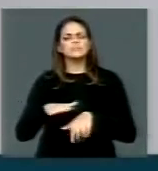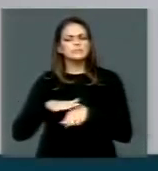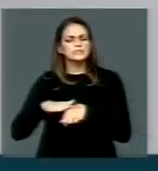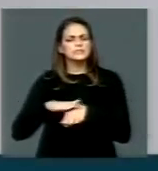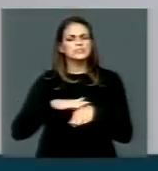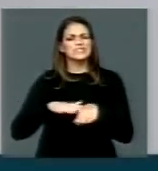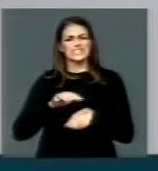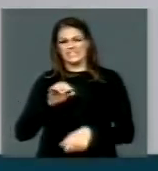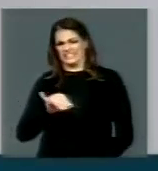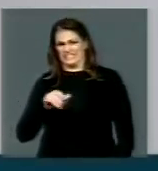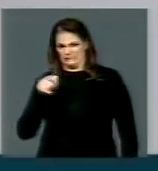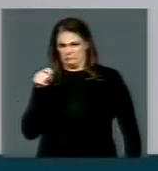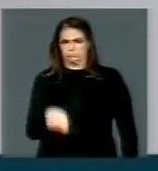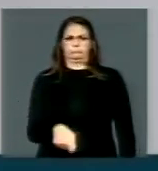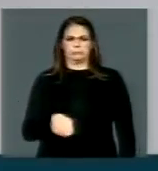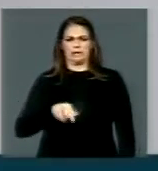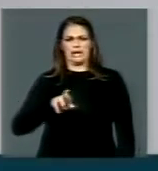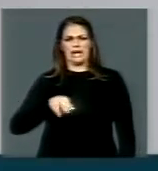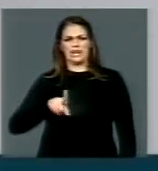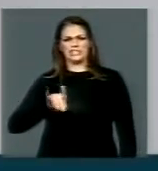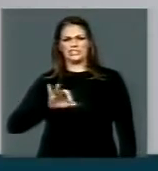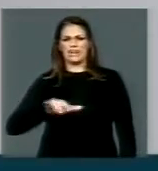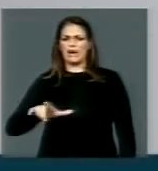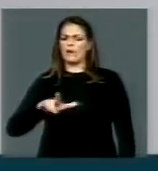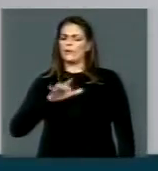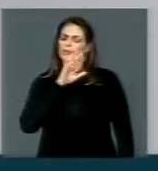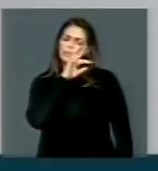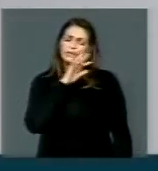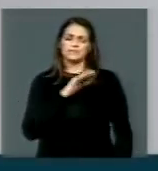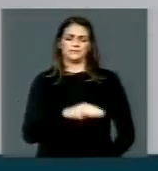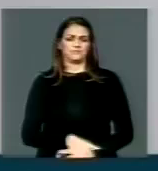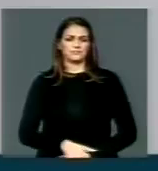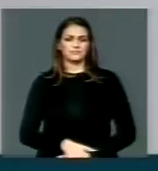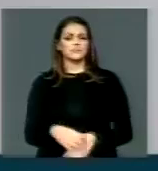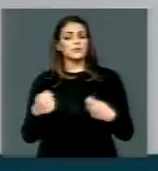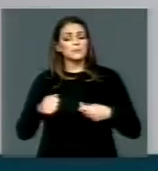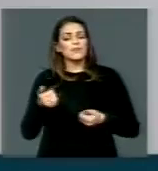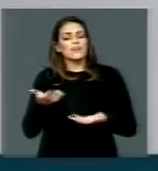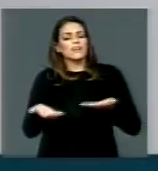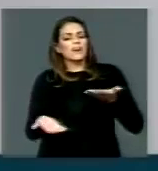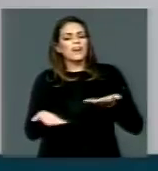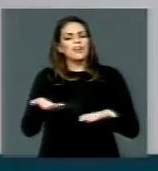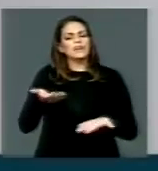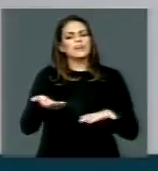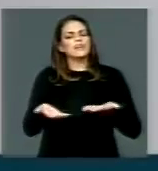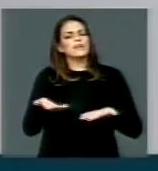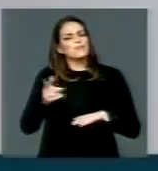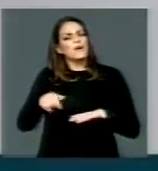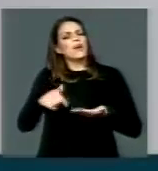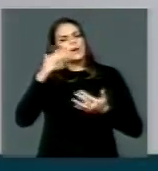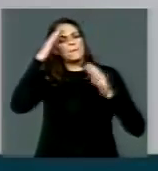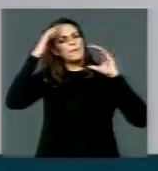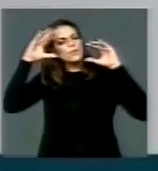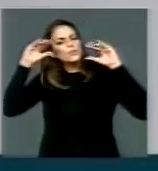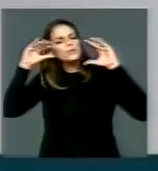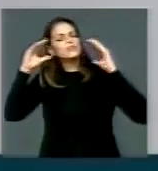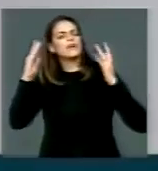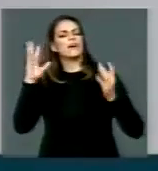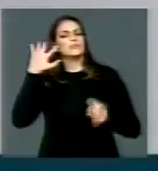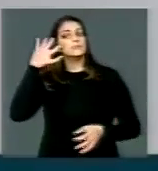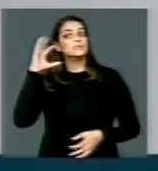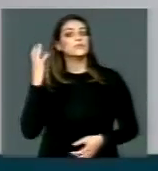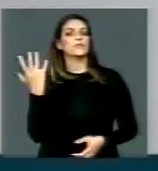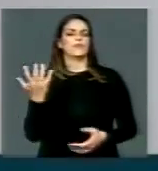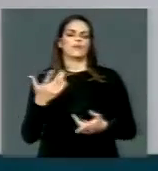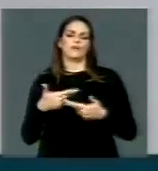de radicalismo. Será que o Congresso não pode ter um pouco de equilíbrio e maturidade para deliberar? E